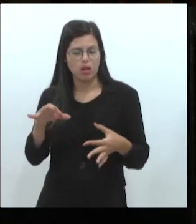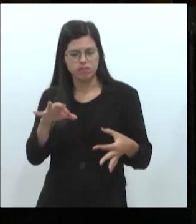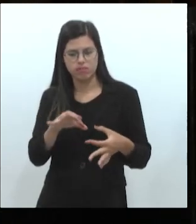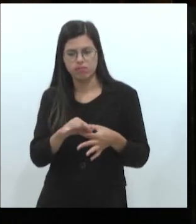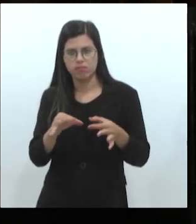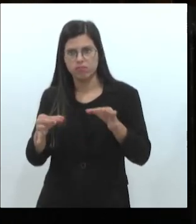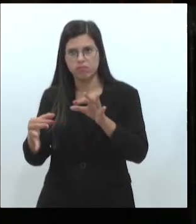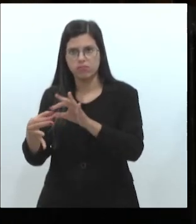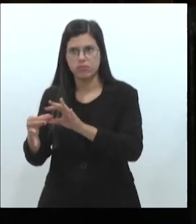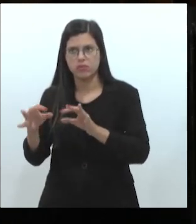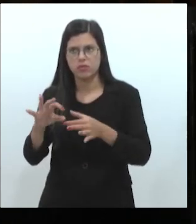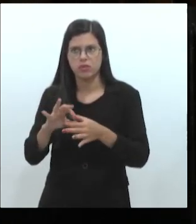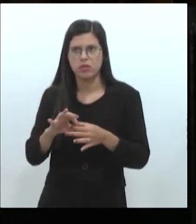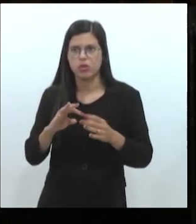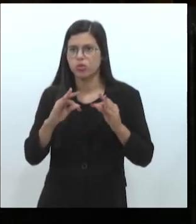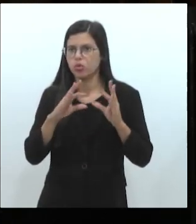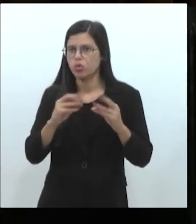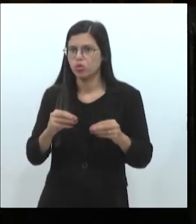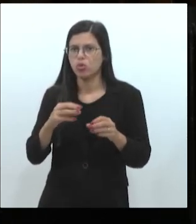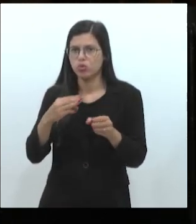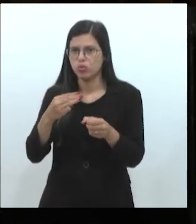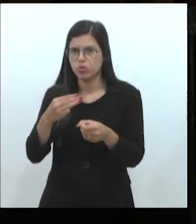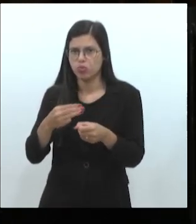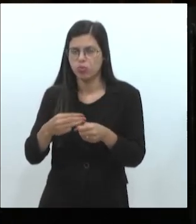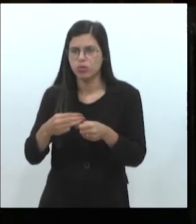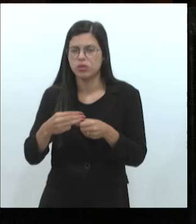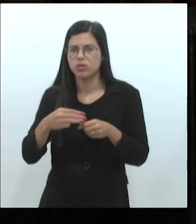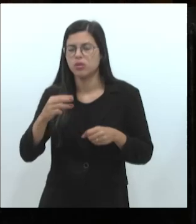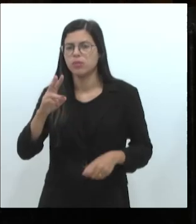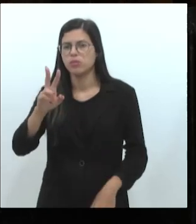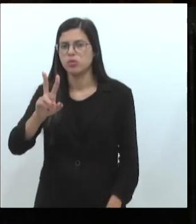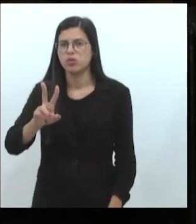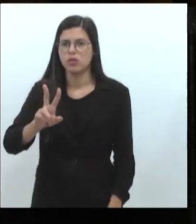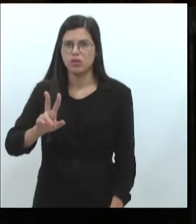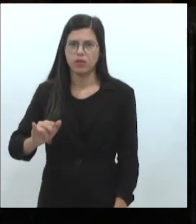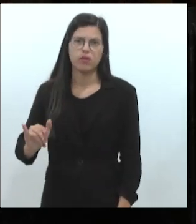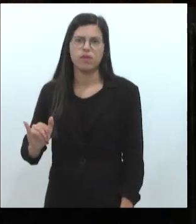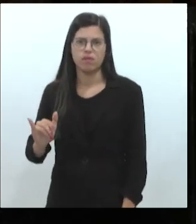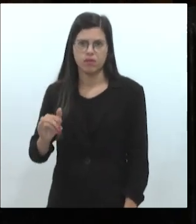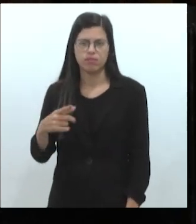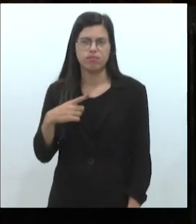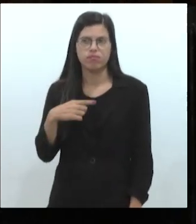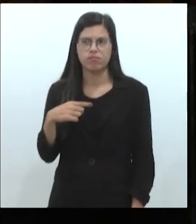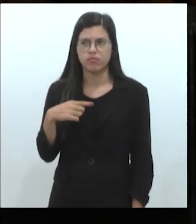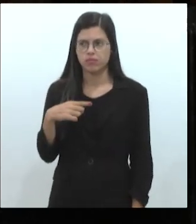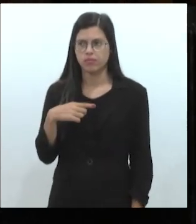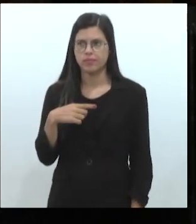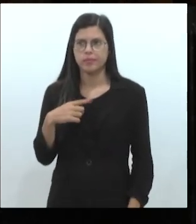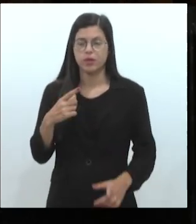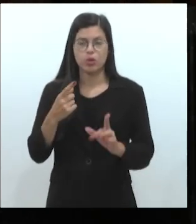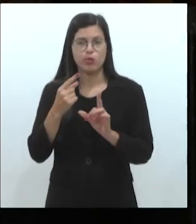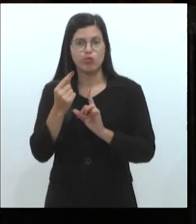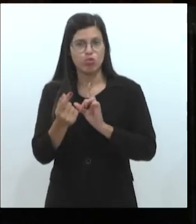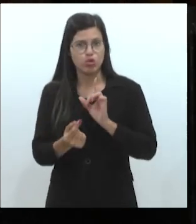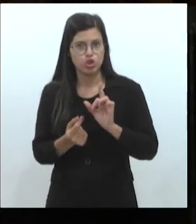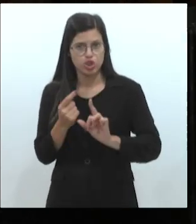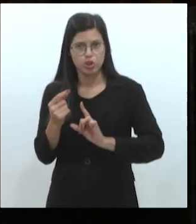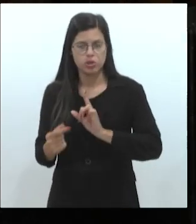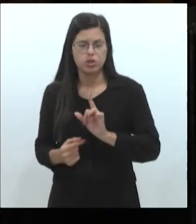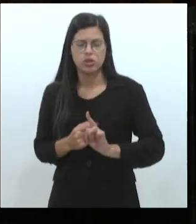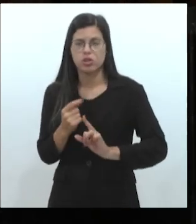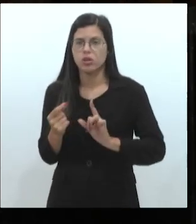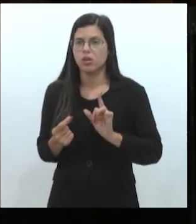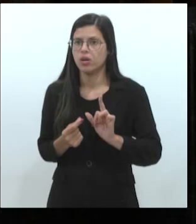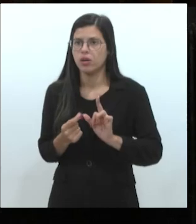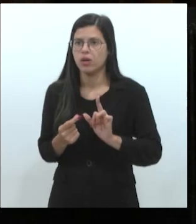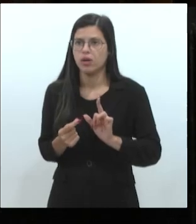integradora de todos esses municípios que ela vai atravessar e, como logística, vai